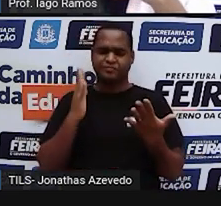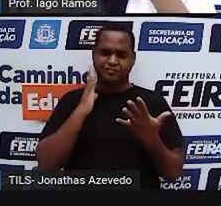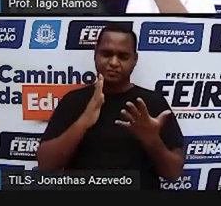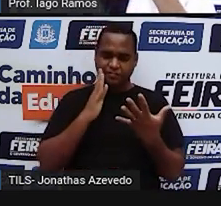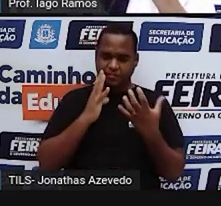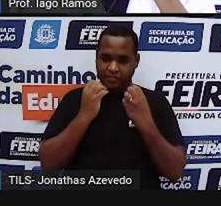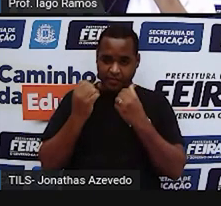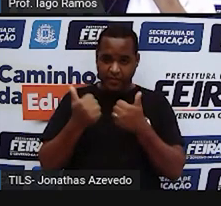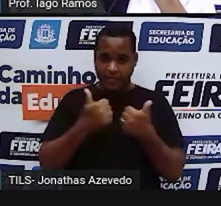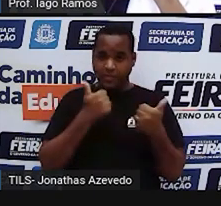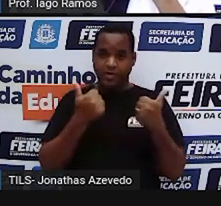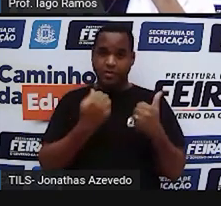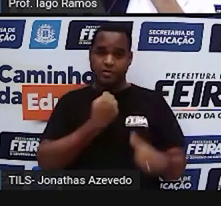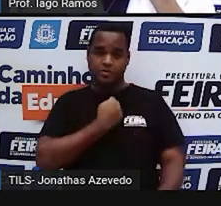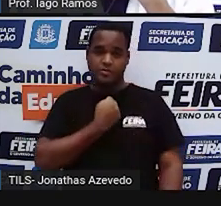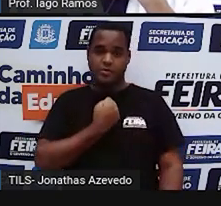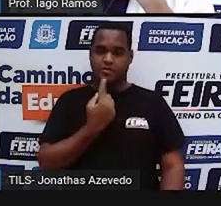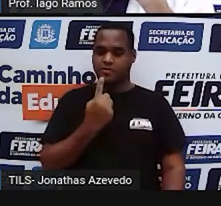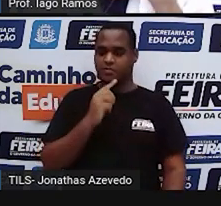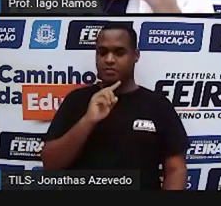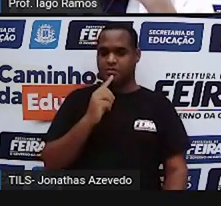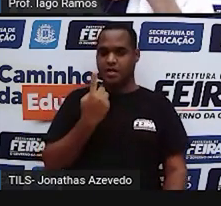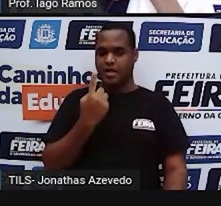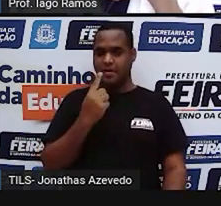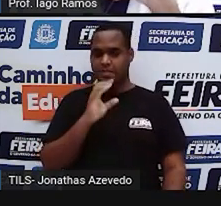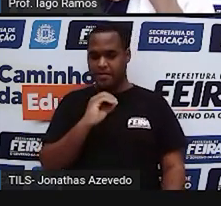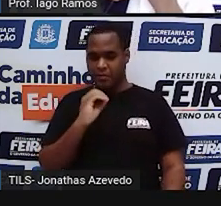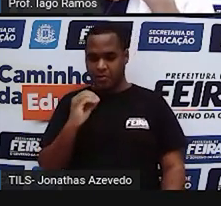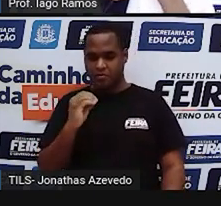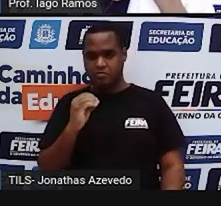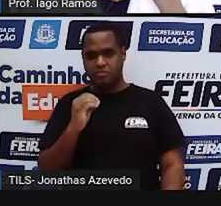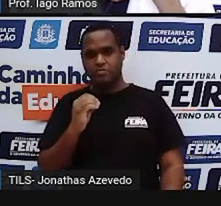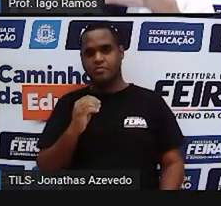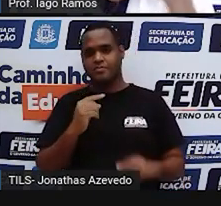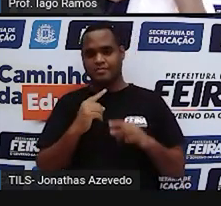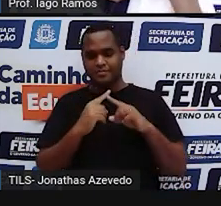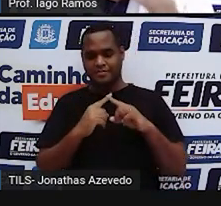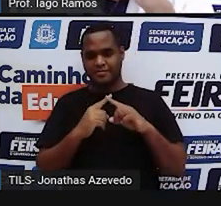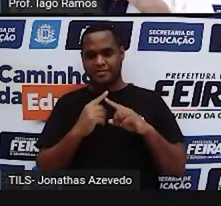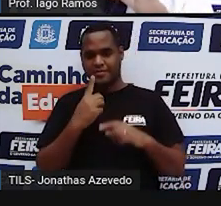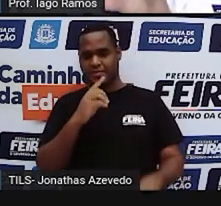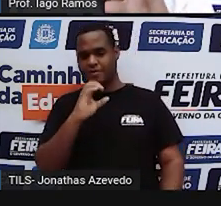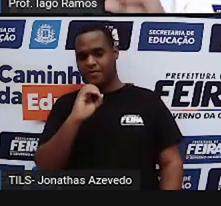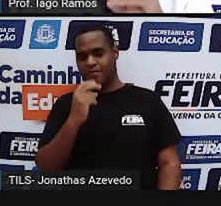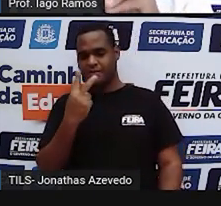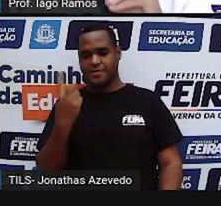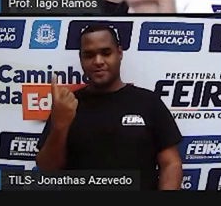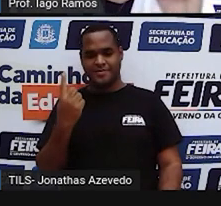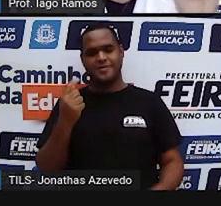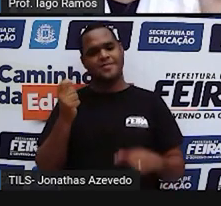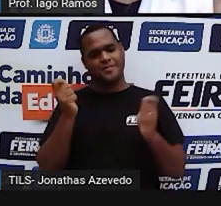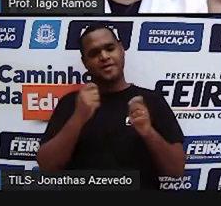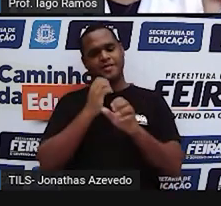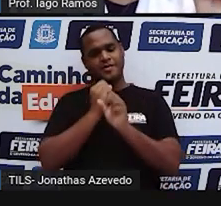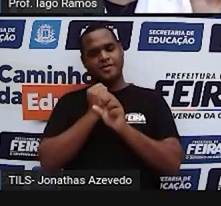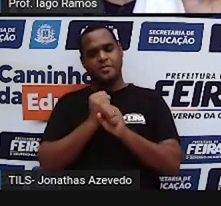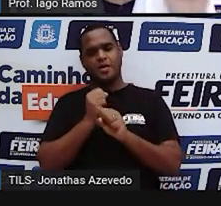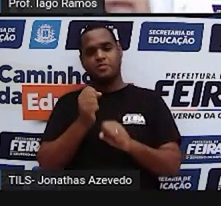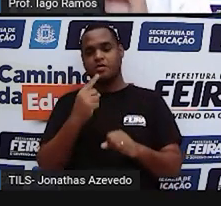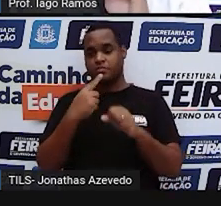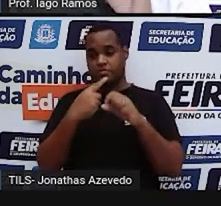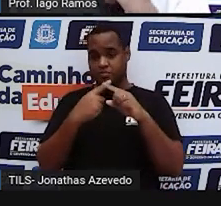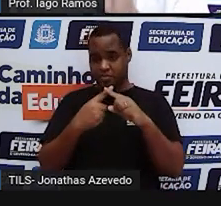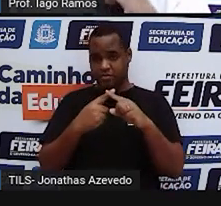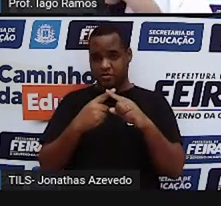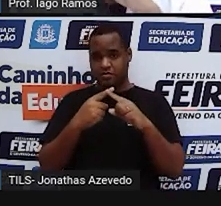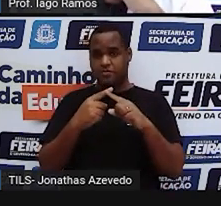legal aí ó o número mil e o número 1021 dá para somar né Só não dá para somar que ele que tem x